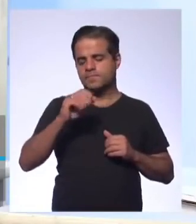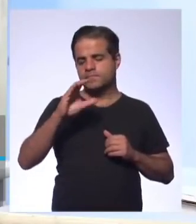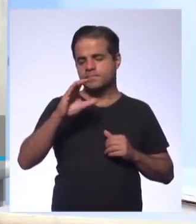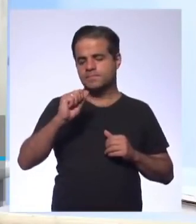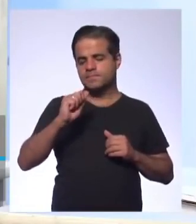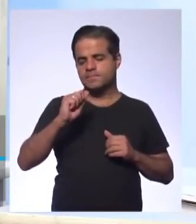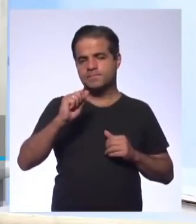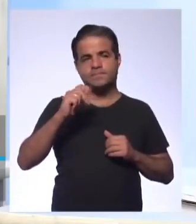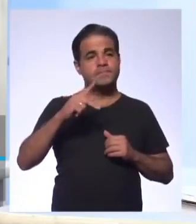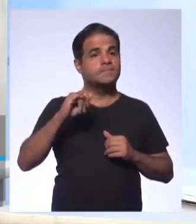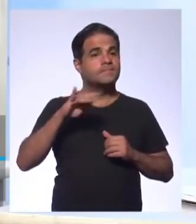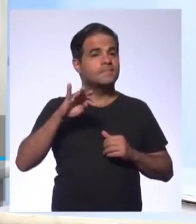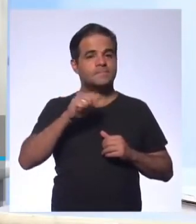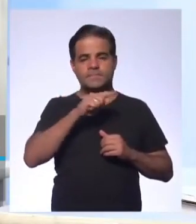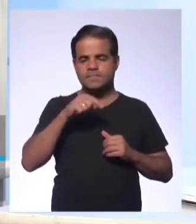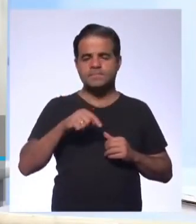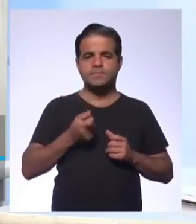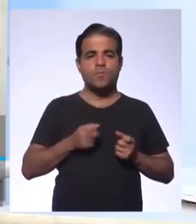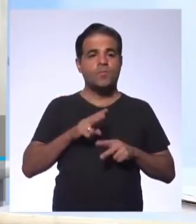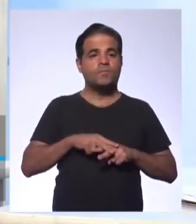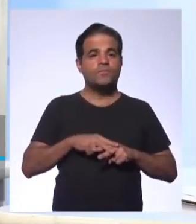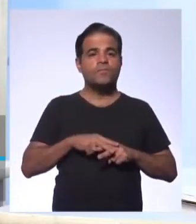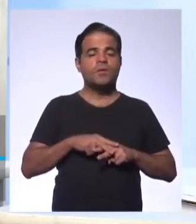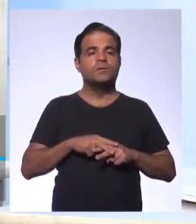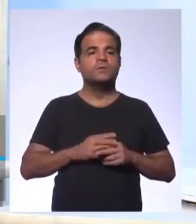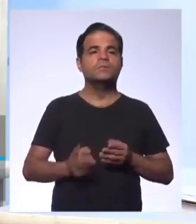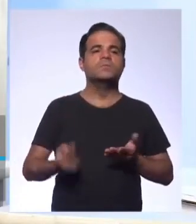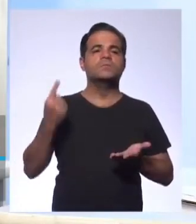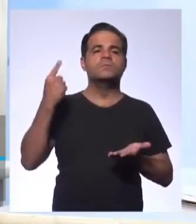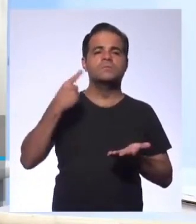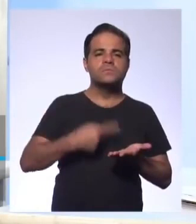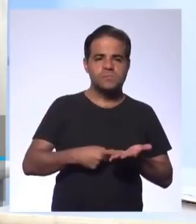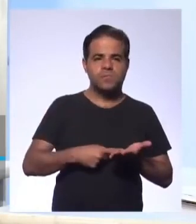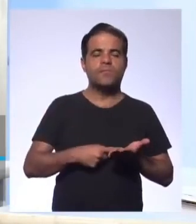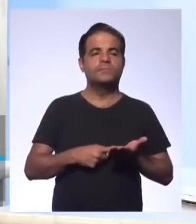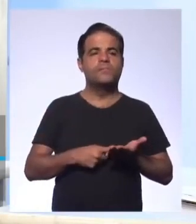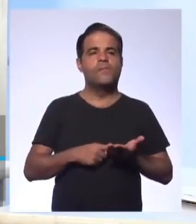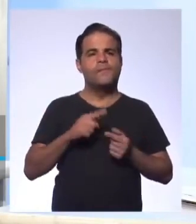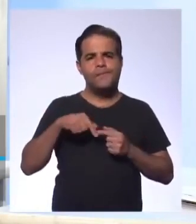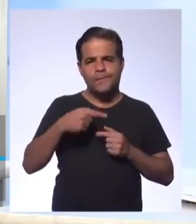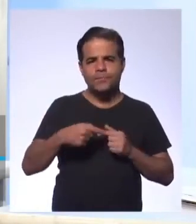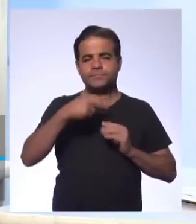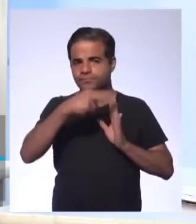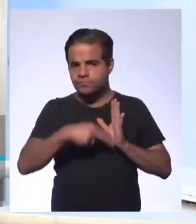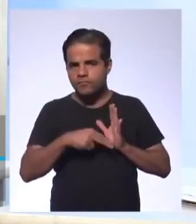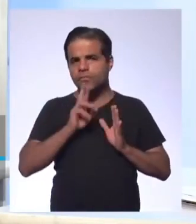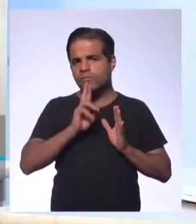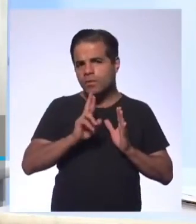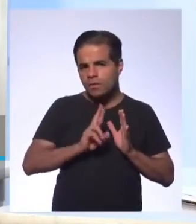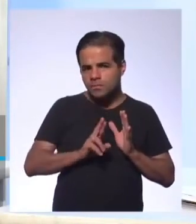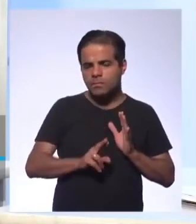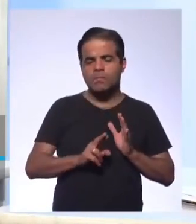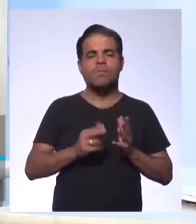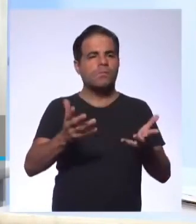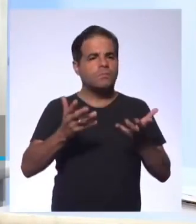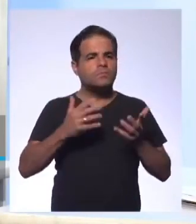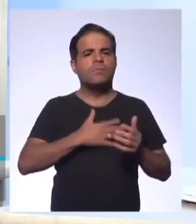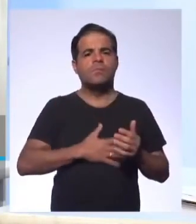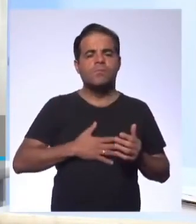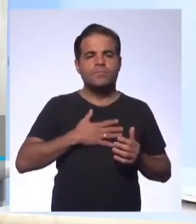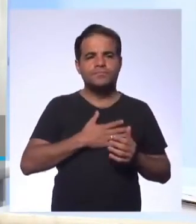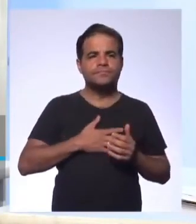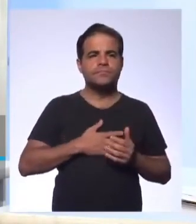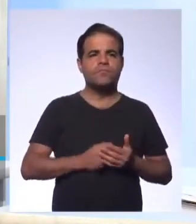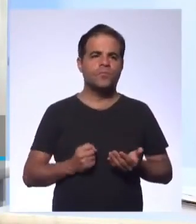Muito bem. O servo ficava preso à terra pelo pacto de fidelidade. Ó, Depois eu leio o restante das respostas, mas eu gostei muito dessa resposta